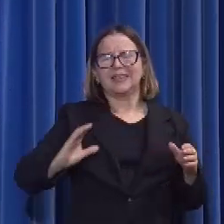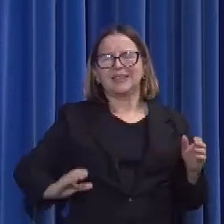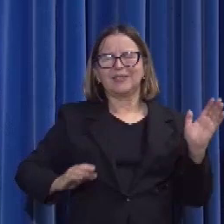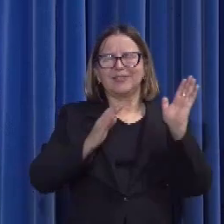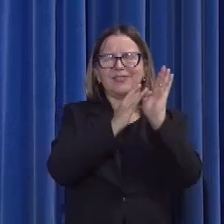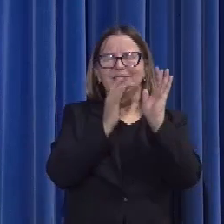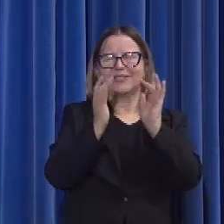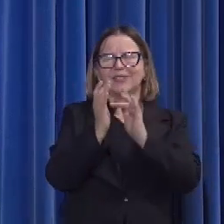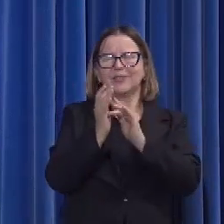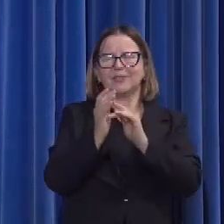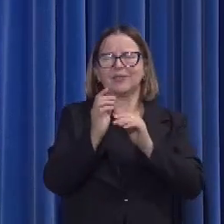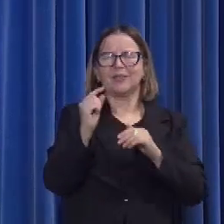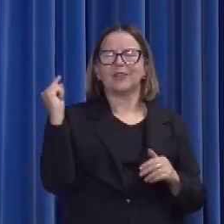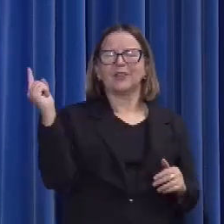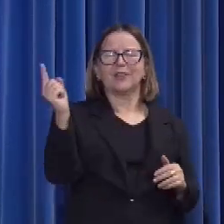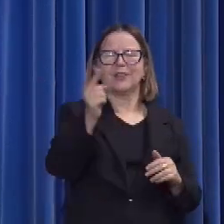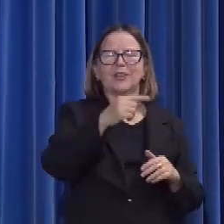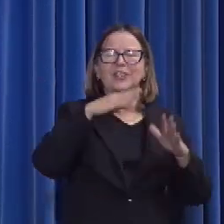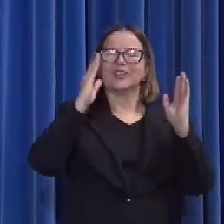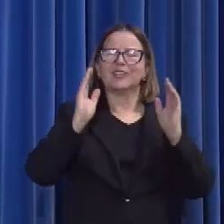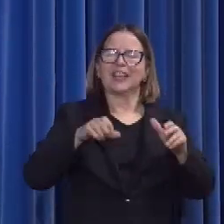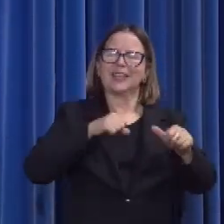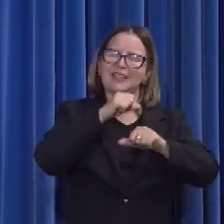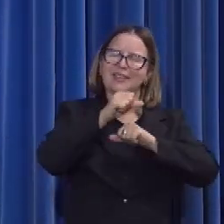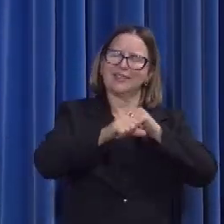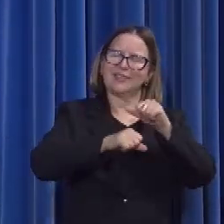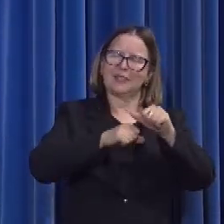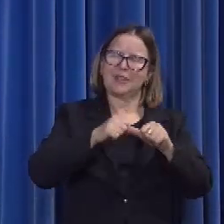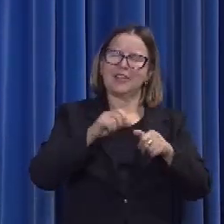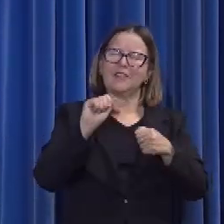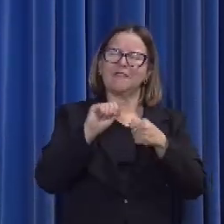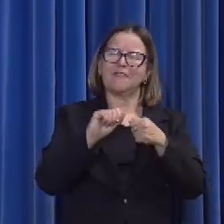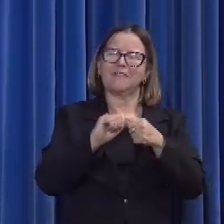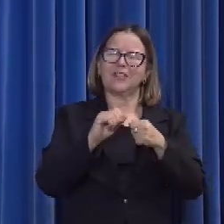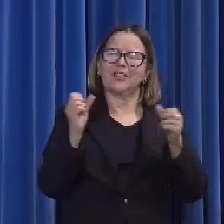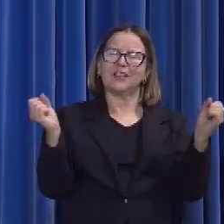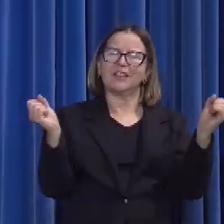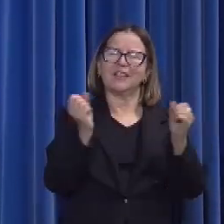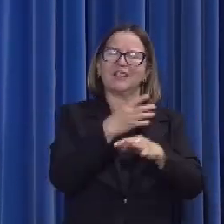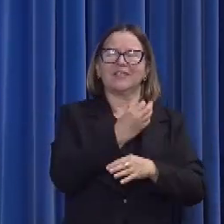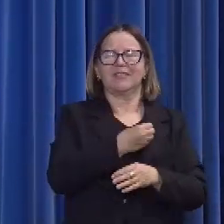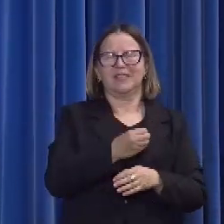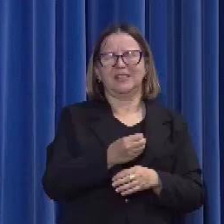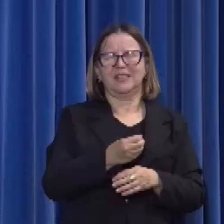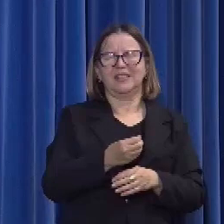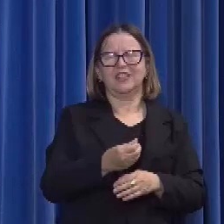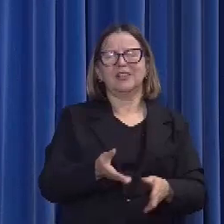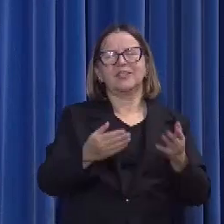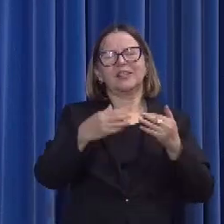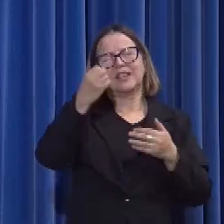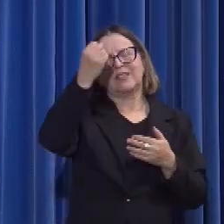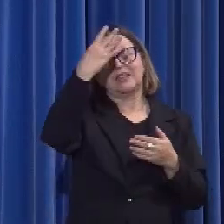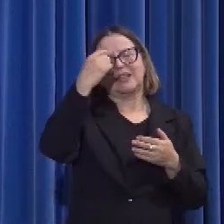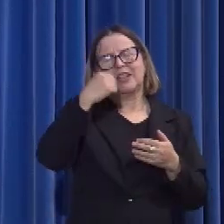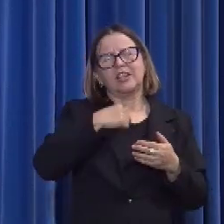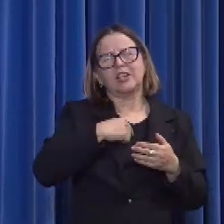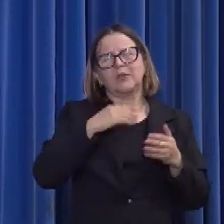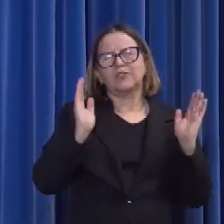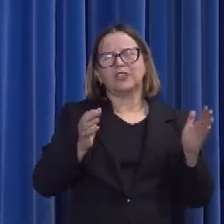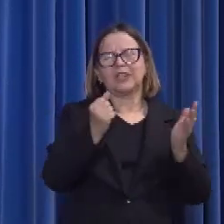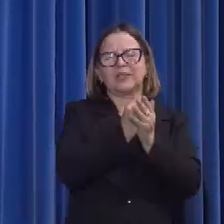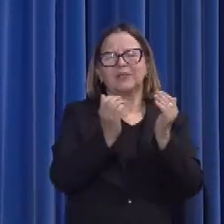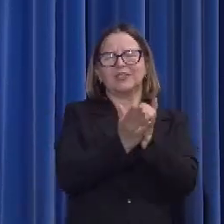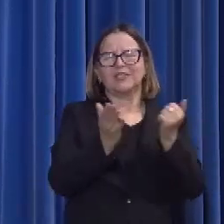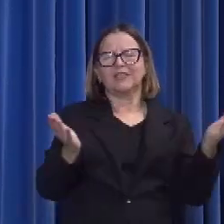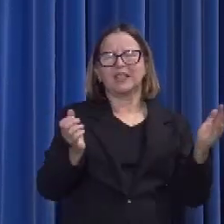ti transformados e tornados nova criatura. Dá-nos, Pai, revelação que eu estou crucificado com